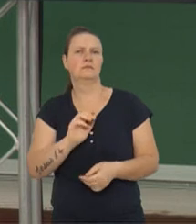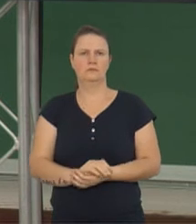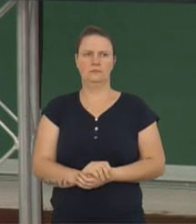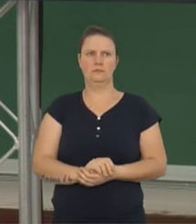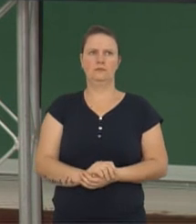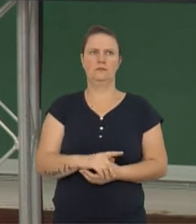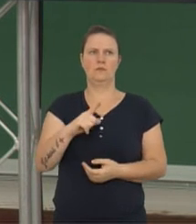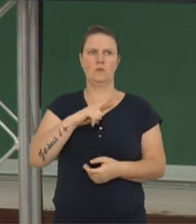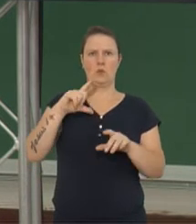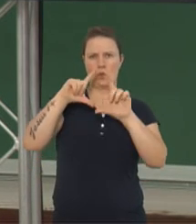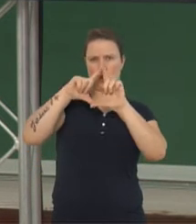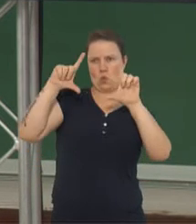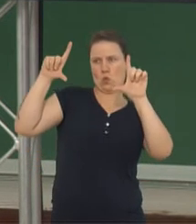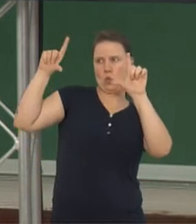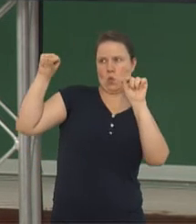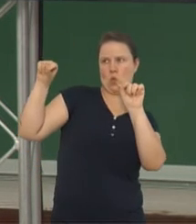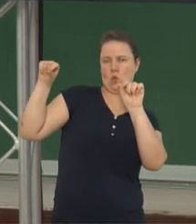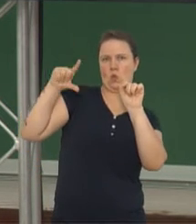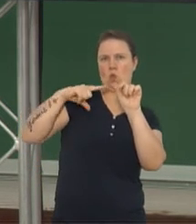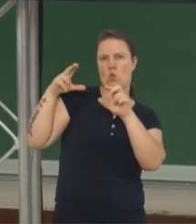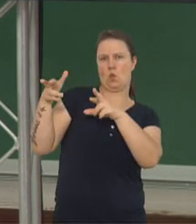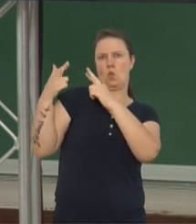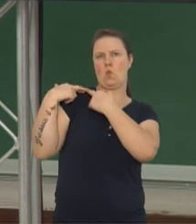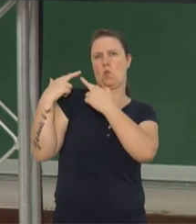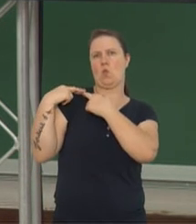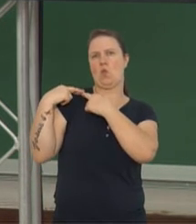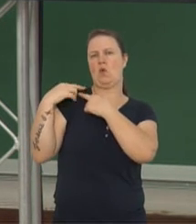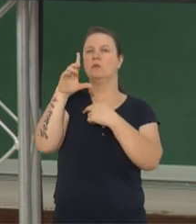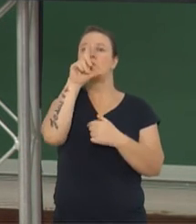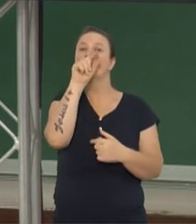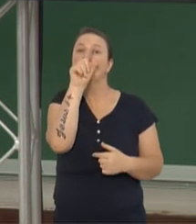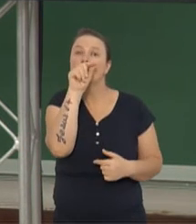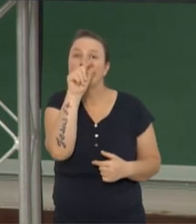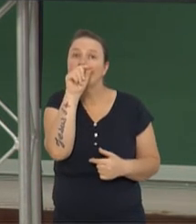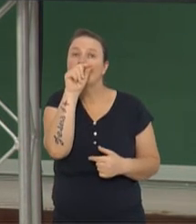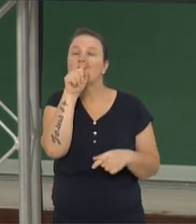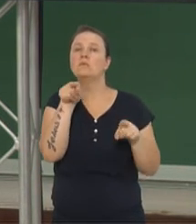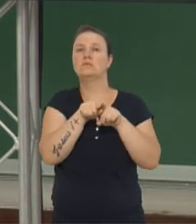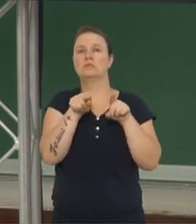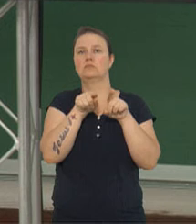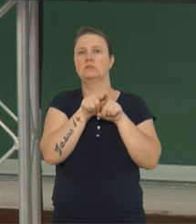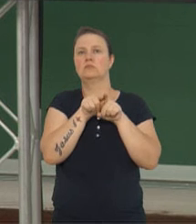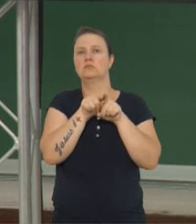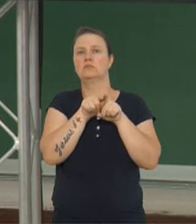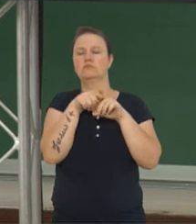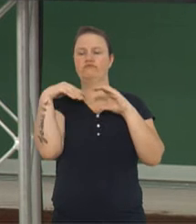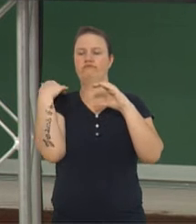Essa caixinha responsável para o tweet, onde vamos a produzir o mensagem, o tweet. De acordo?